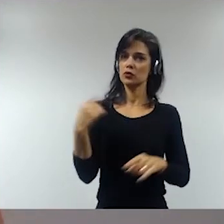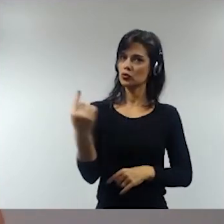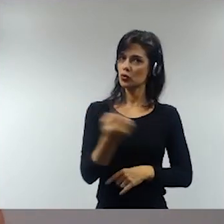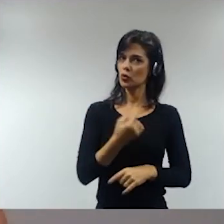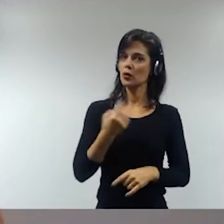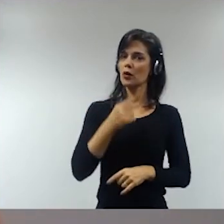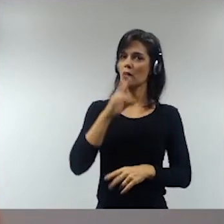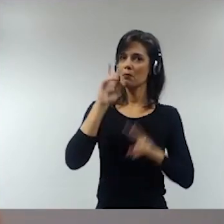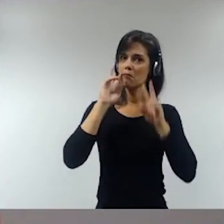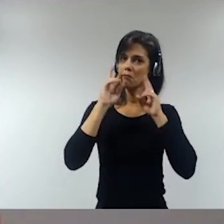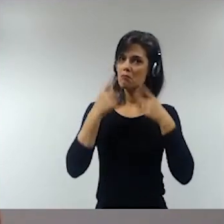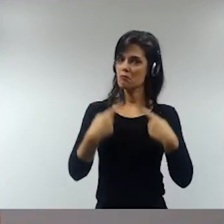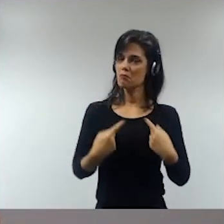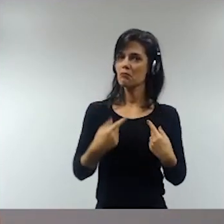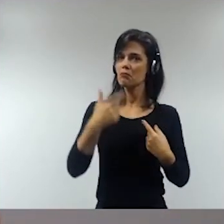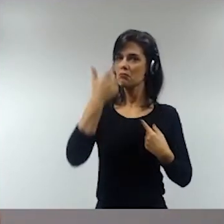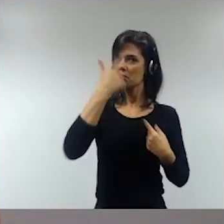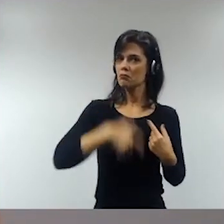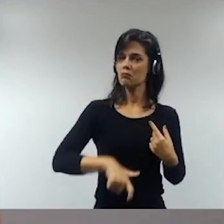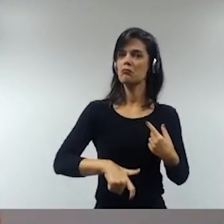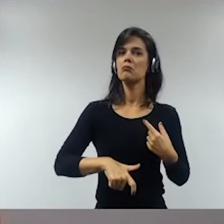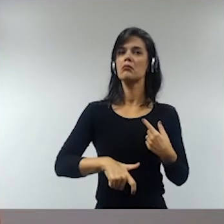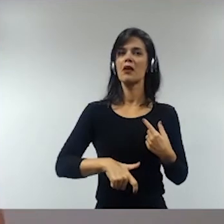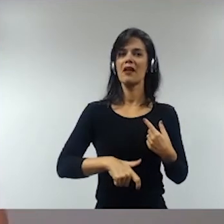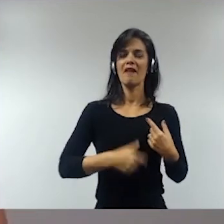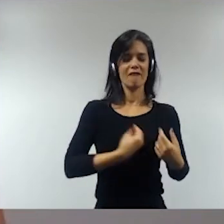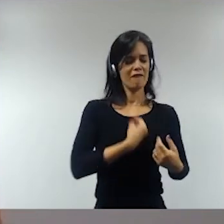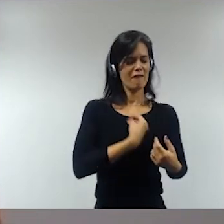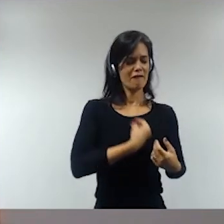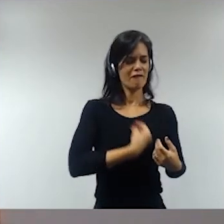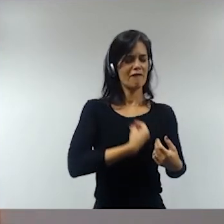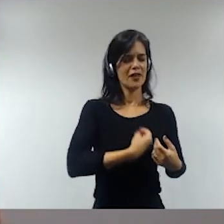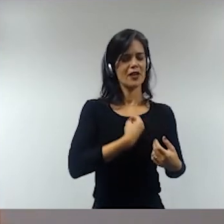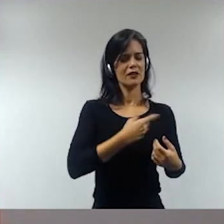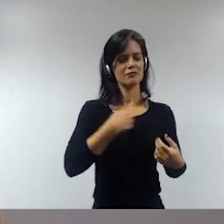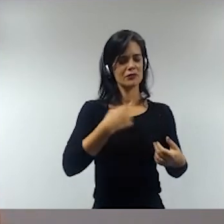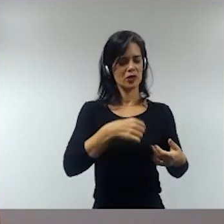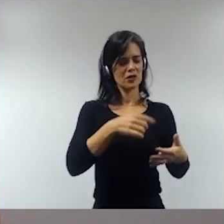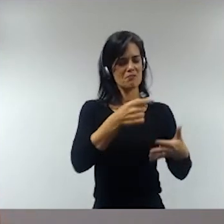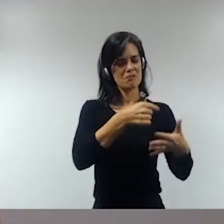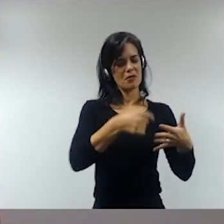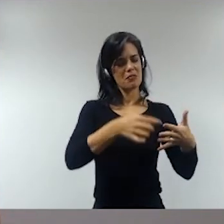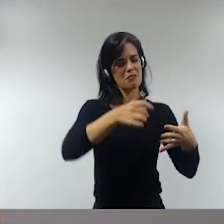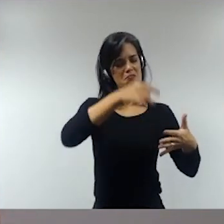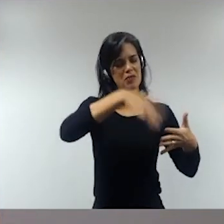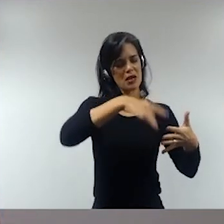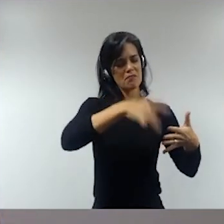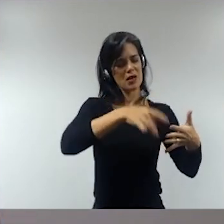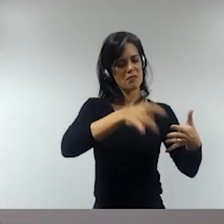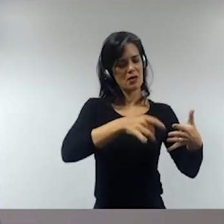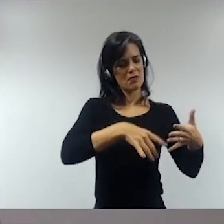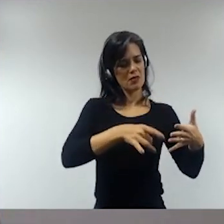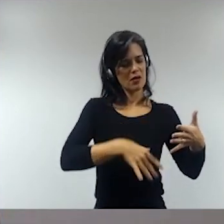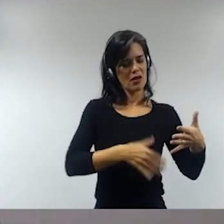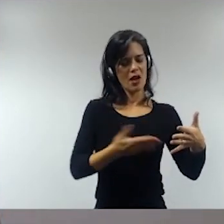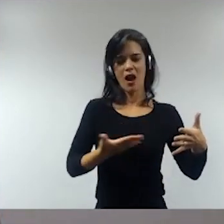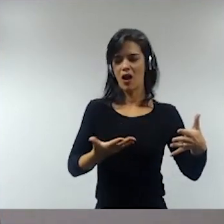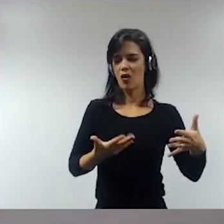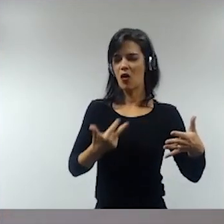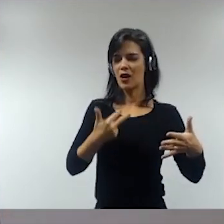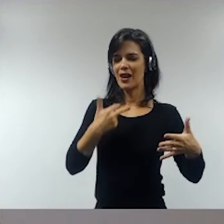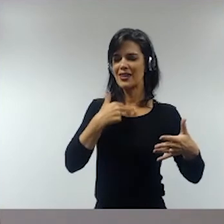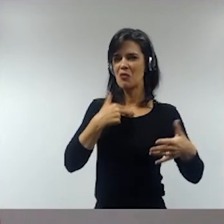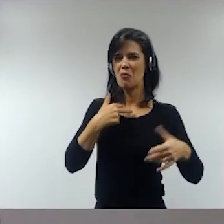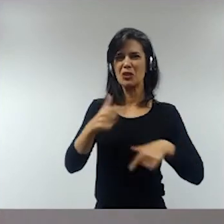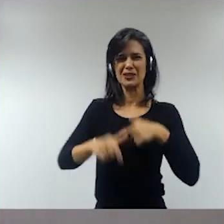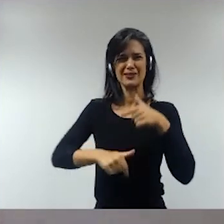como pessoas que abrimos mão de muita coisa na vida, a gente chegar aqui num momento desse e se ver impedido de